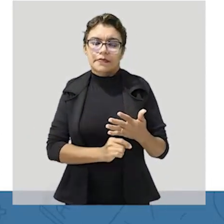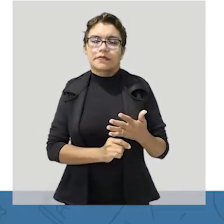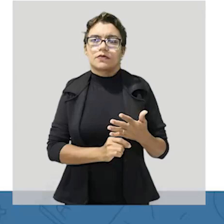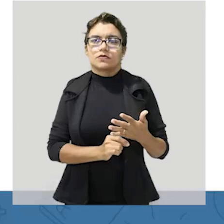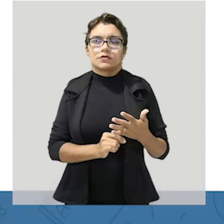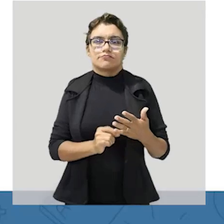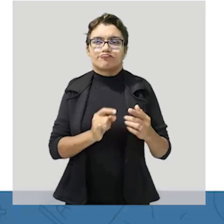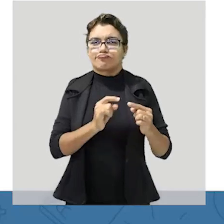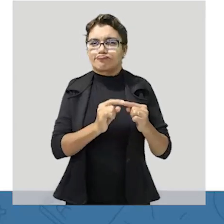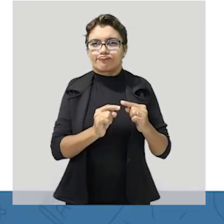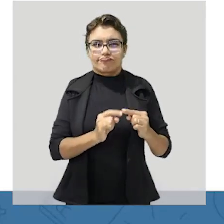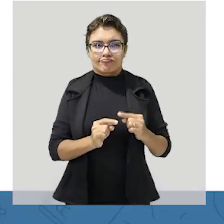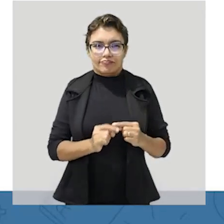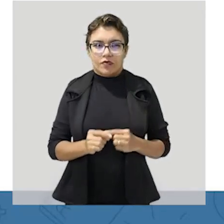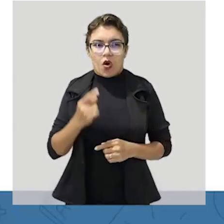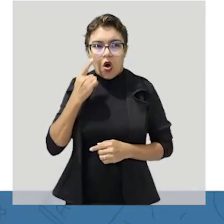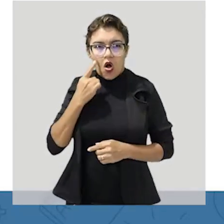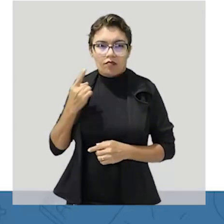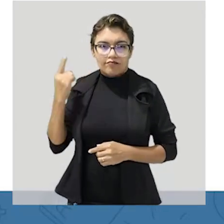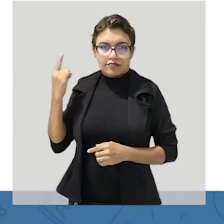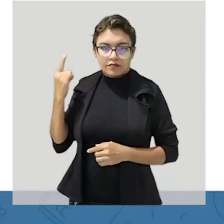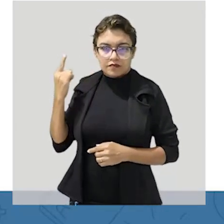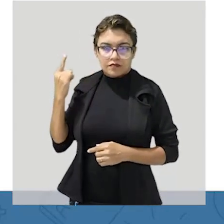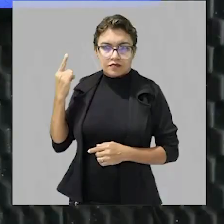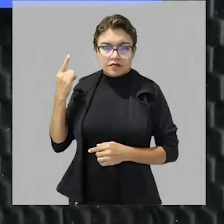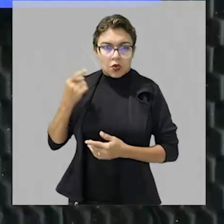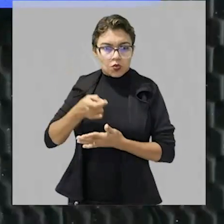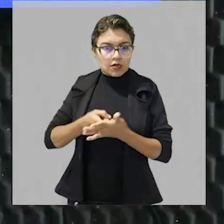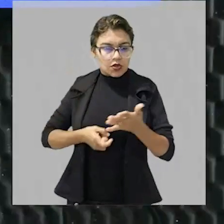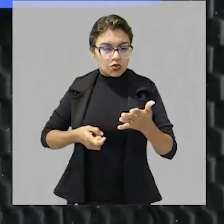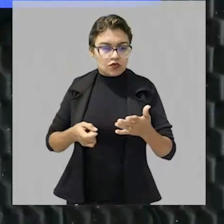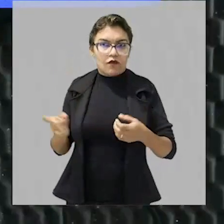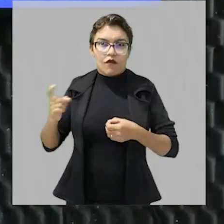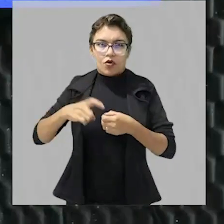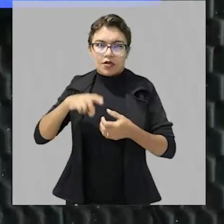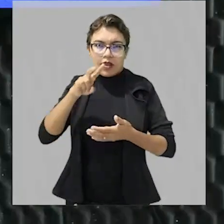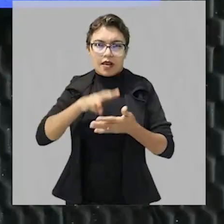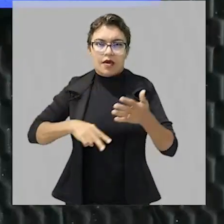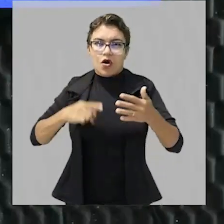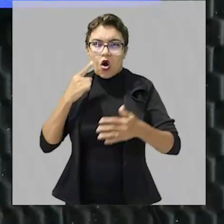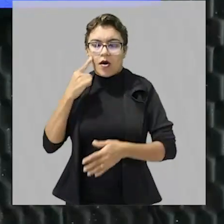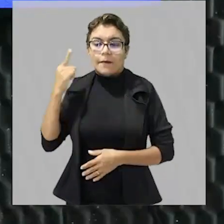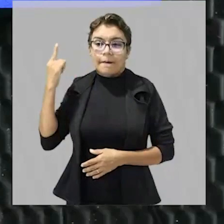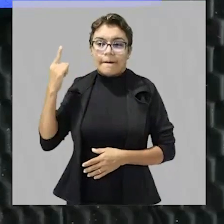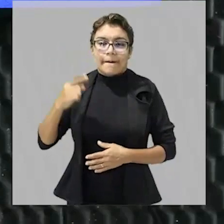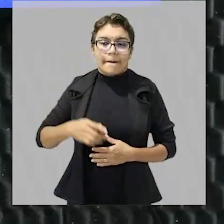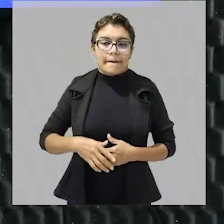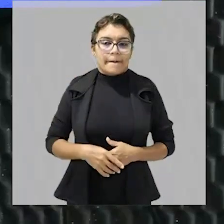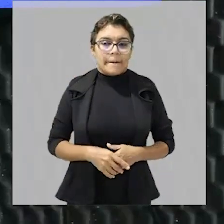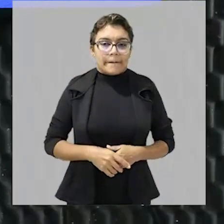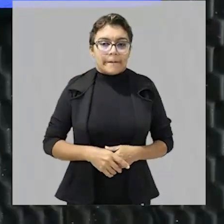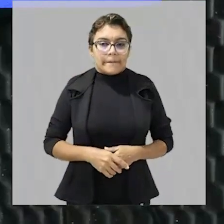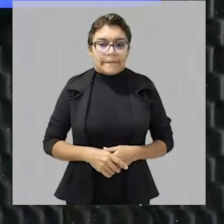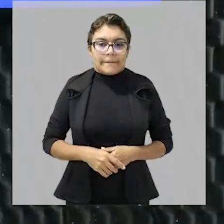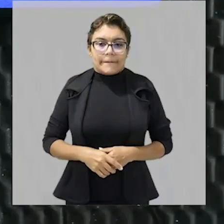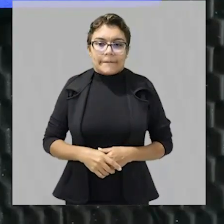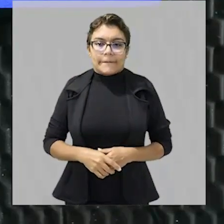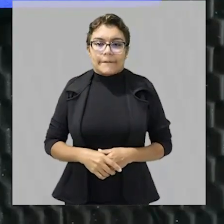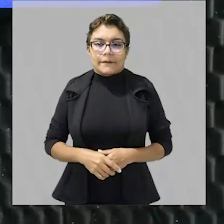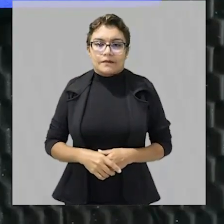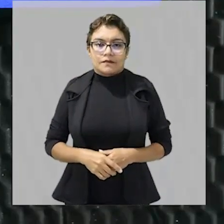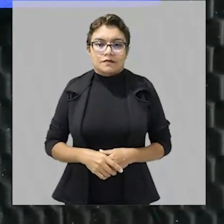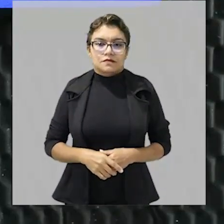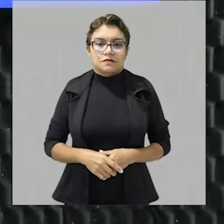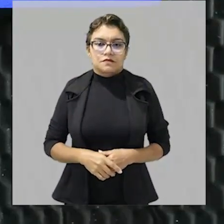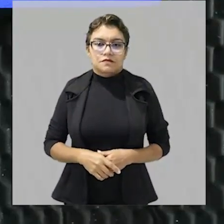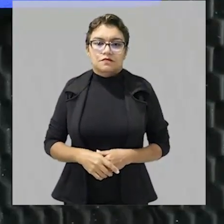ao estúdio, eu estava no estúdio. E aqui, um presente, né, nesse caso aqui diz respeito a quê?